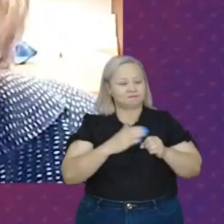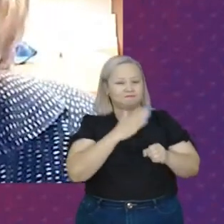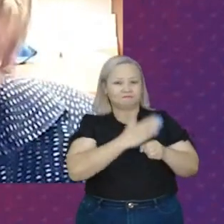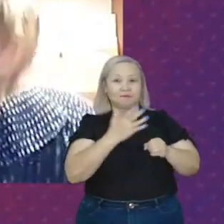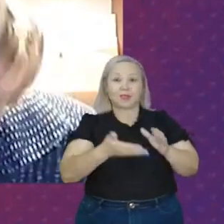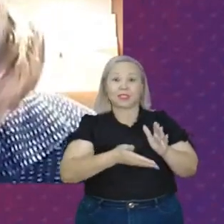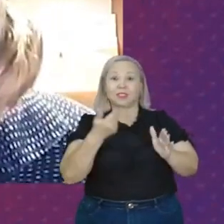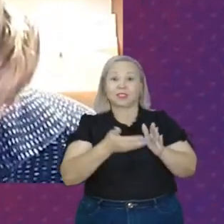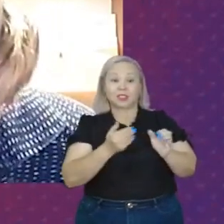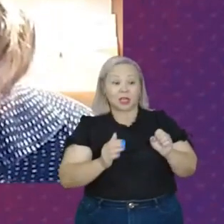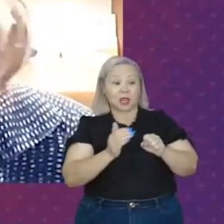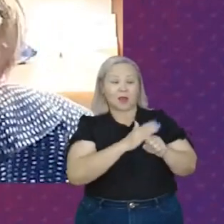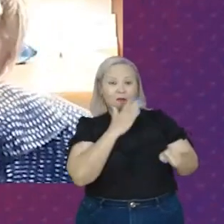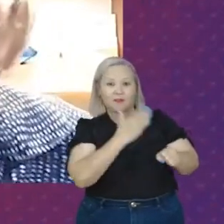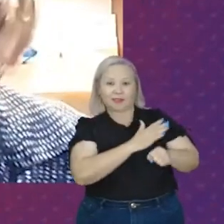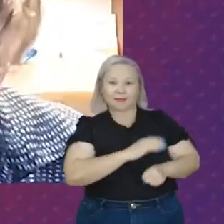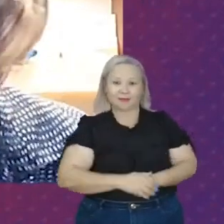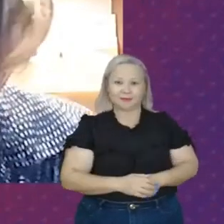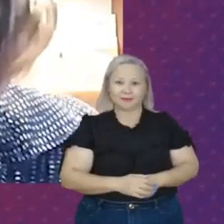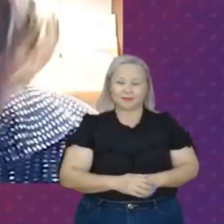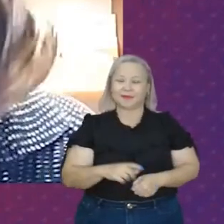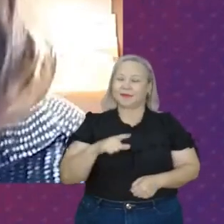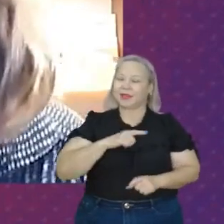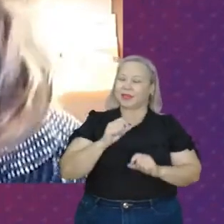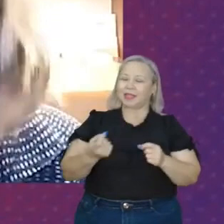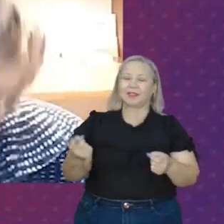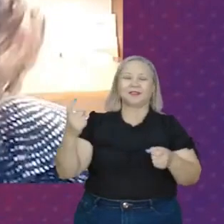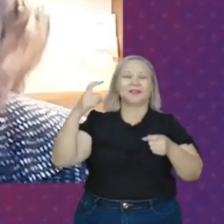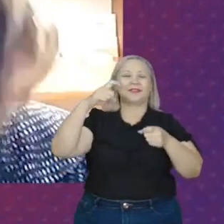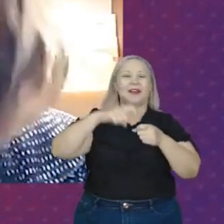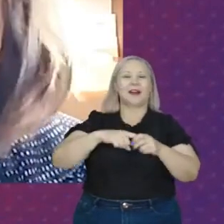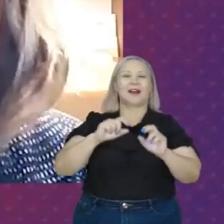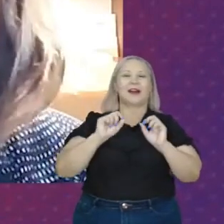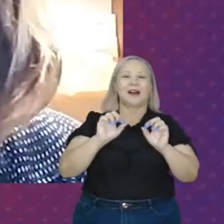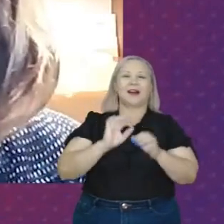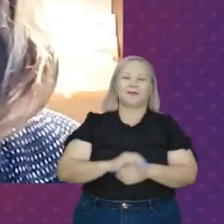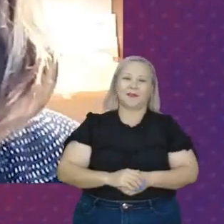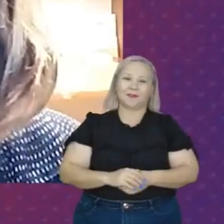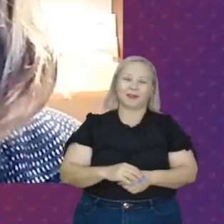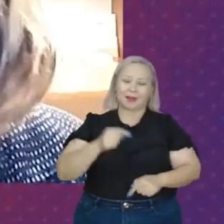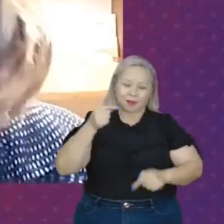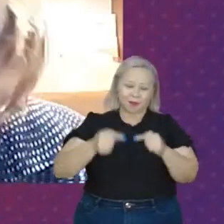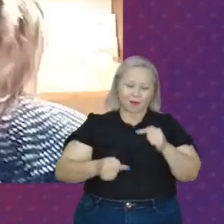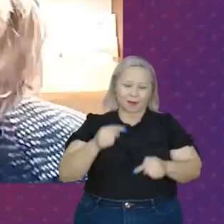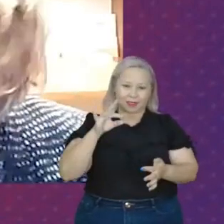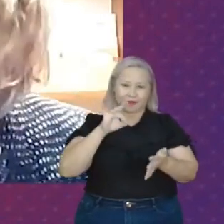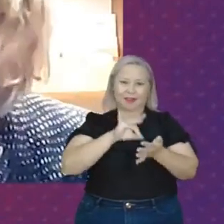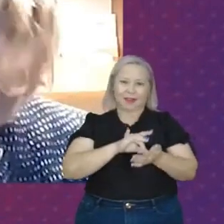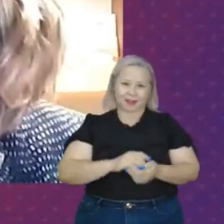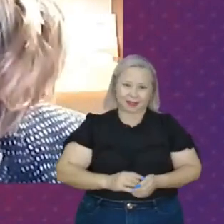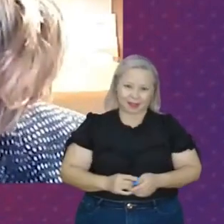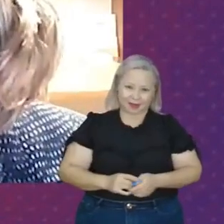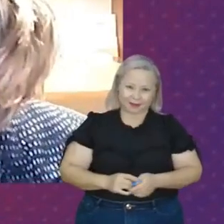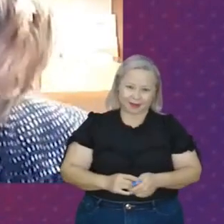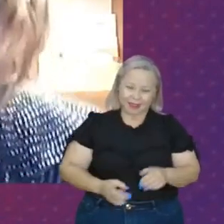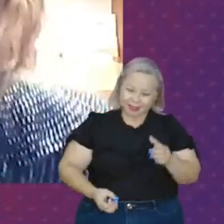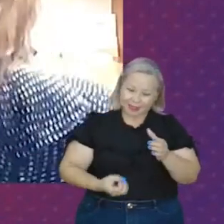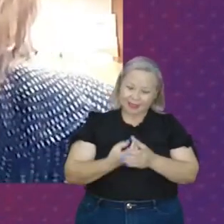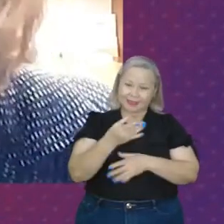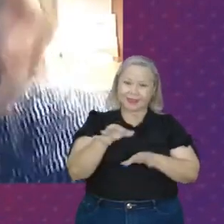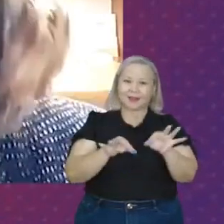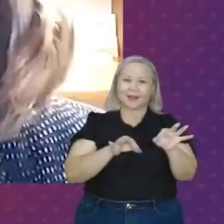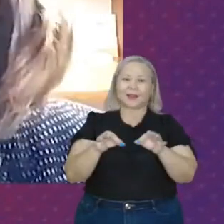como instrumento de várias interpretações da realidade, sendo elaboradas